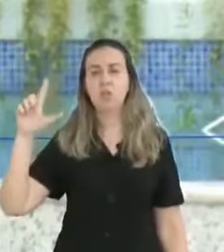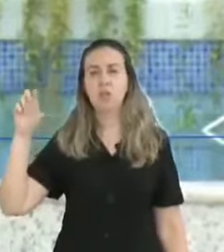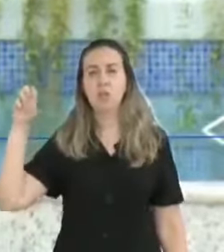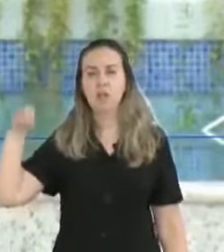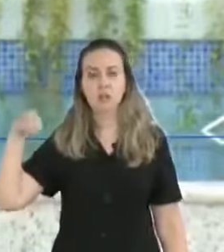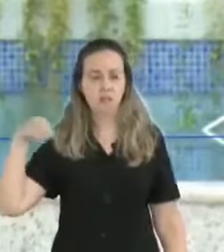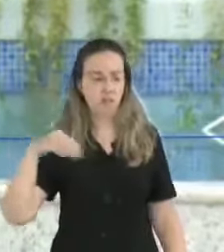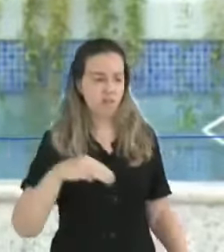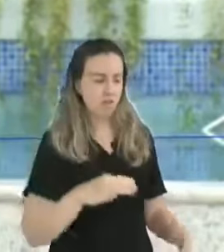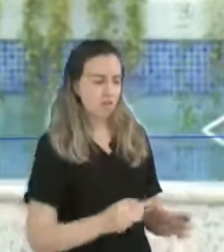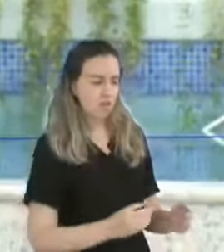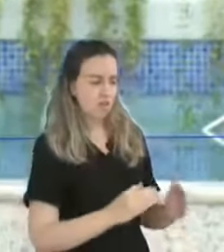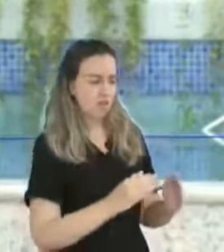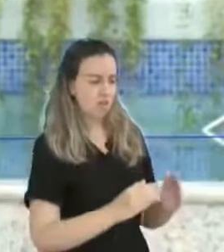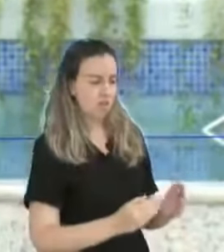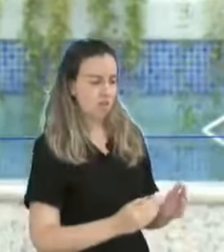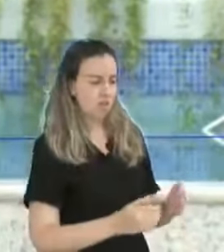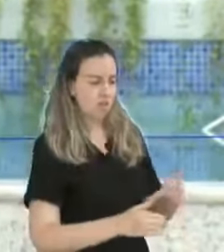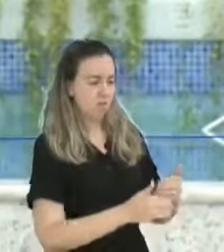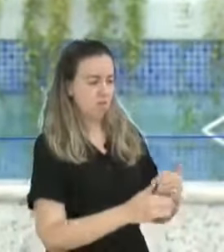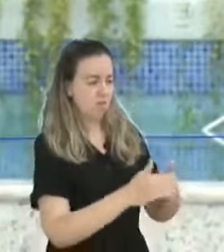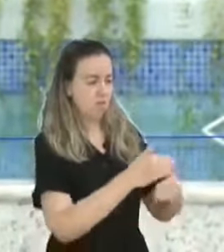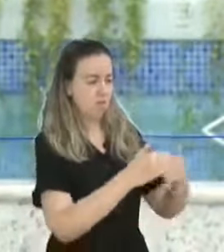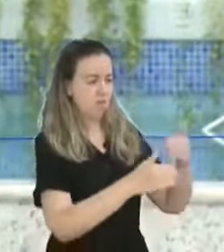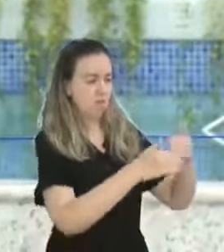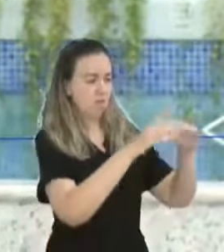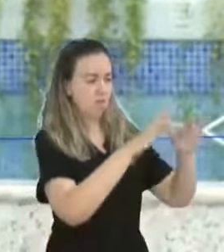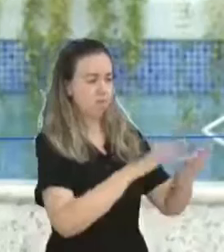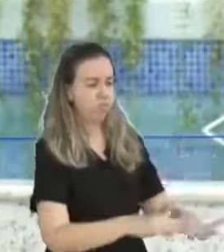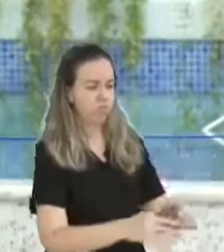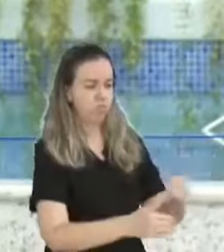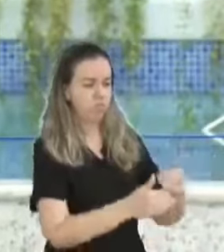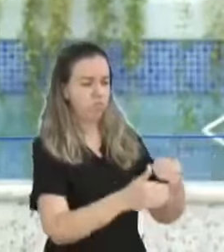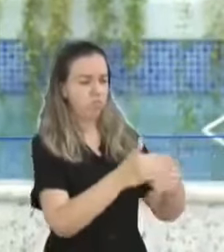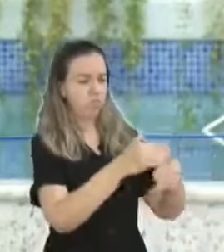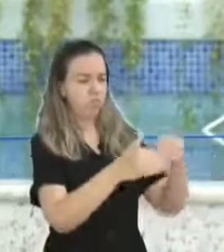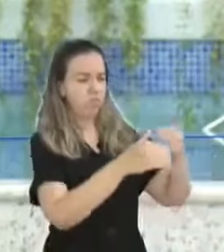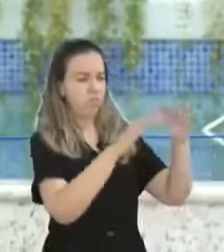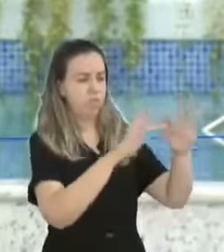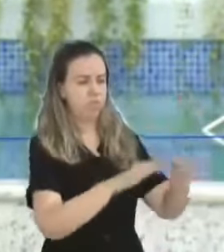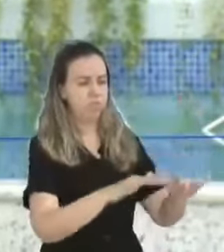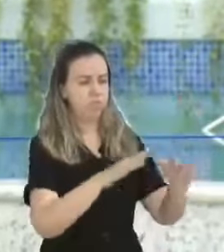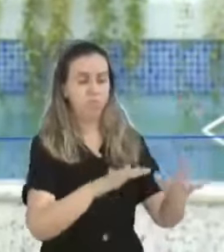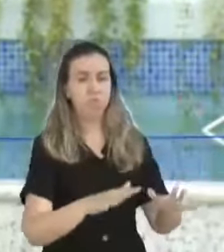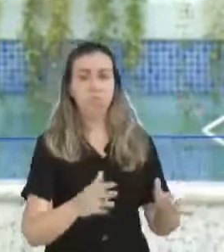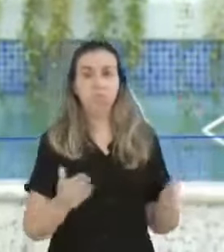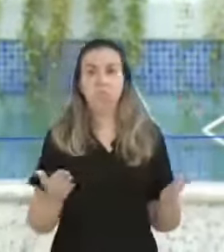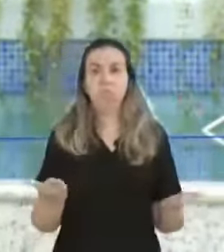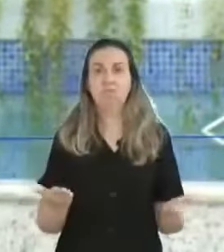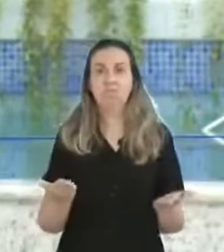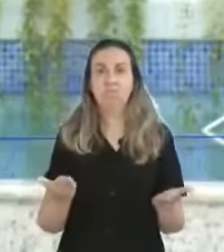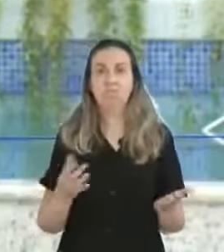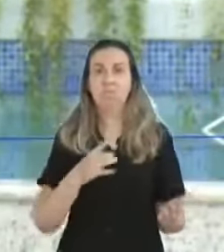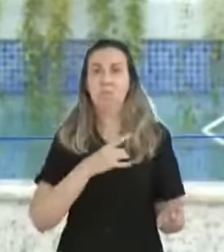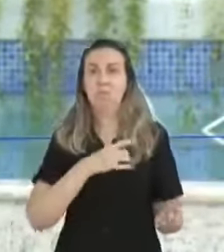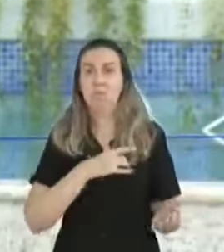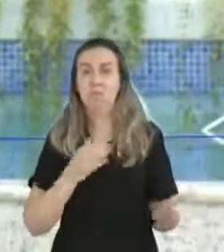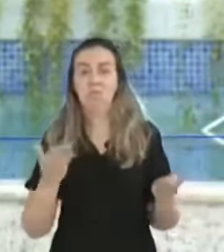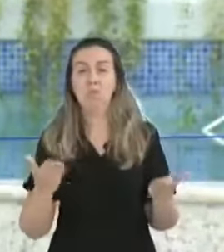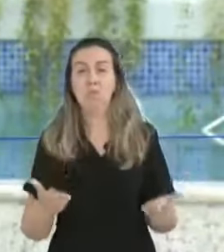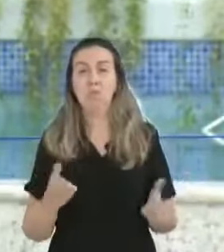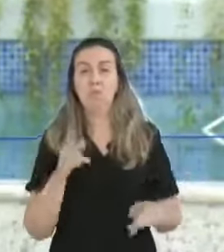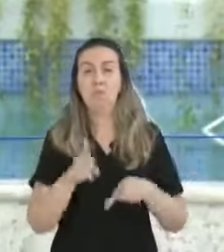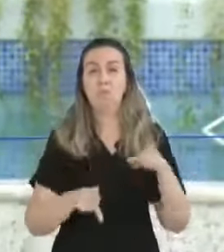caminhar pelas ruínas do templo, pela cidade destruída, e ele começa a